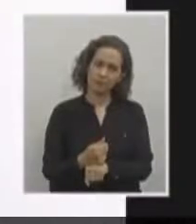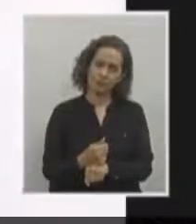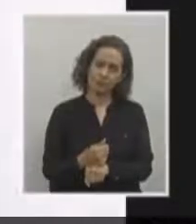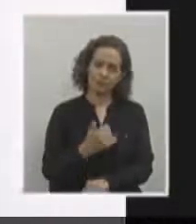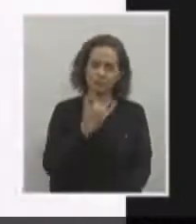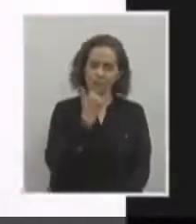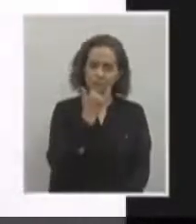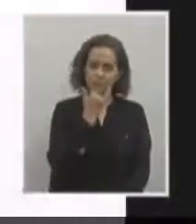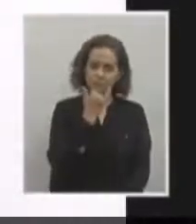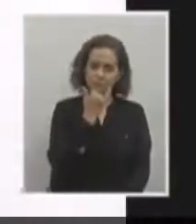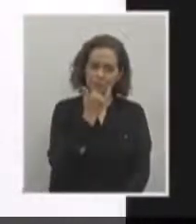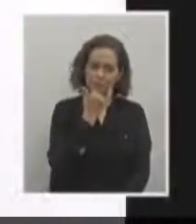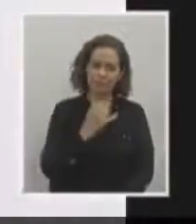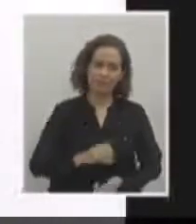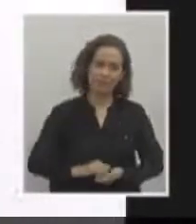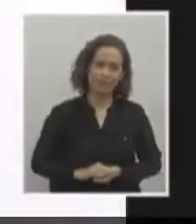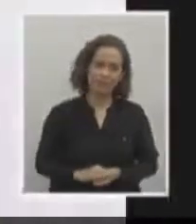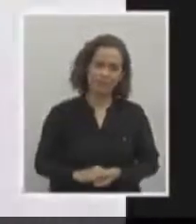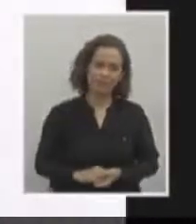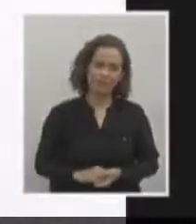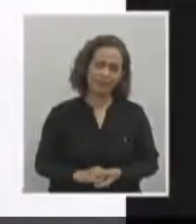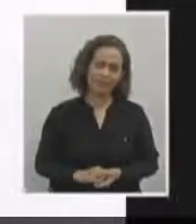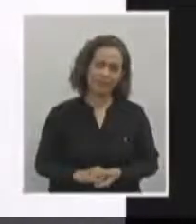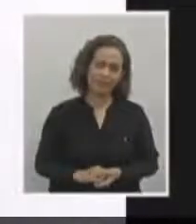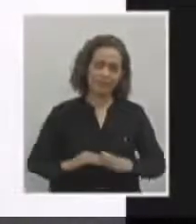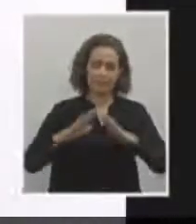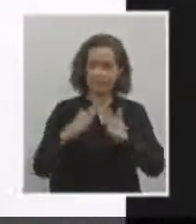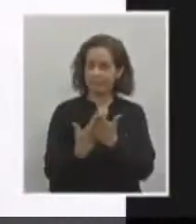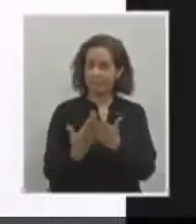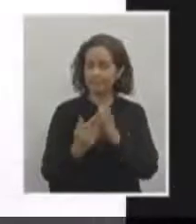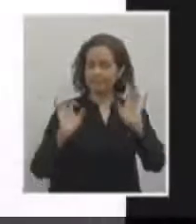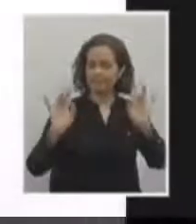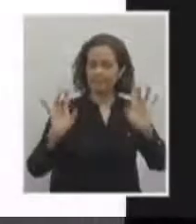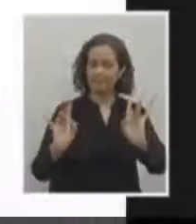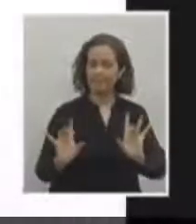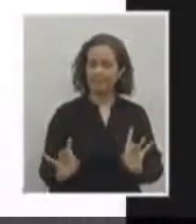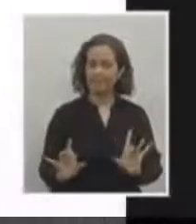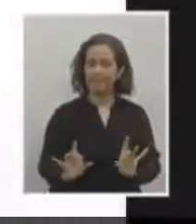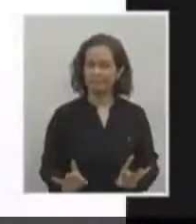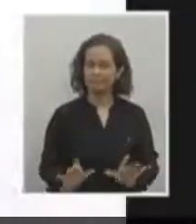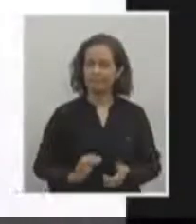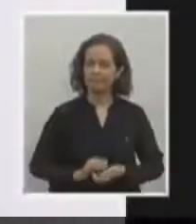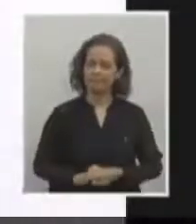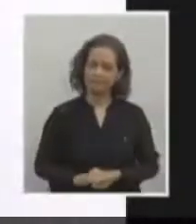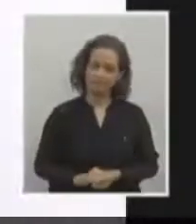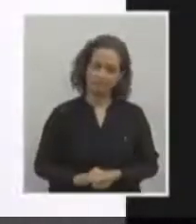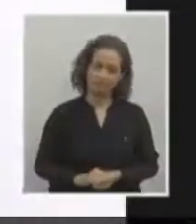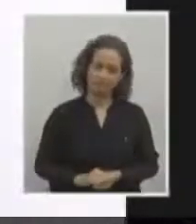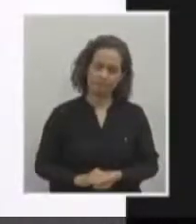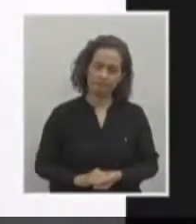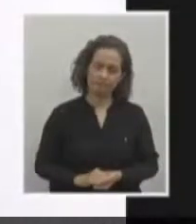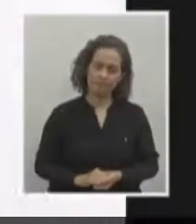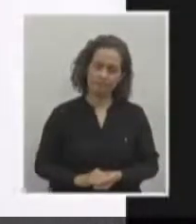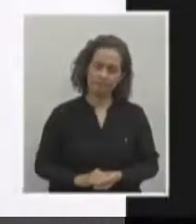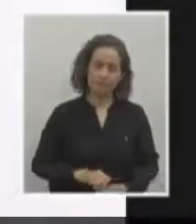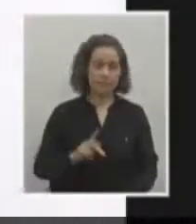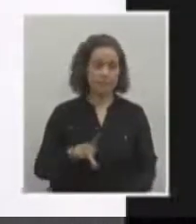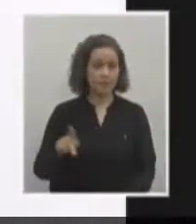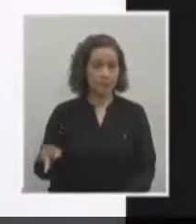professores nas escolas especiais que tinham. Então, autorizamos a esse professor que fosse lotado em